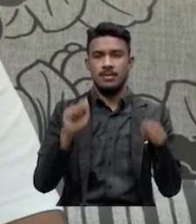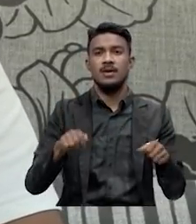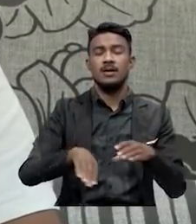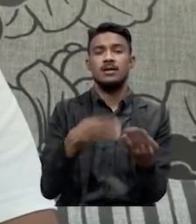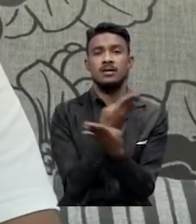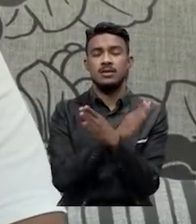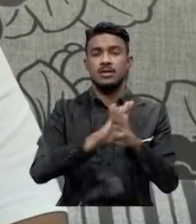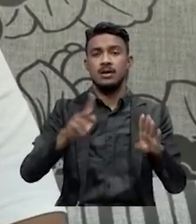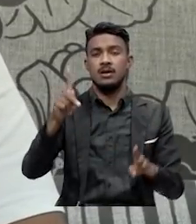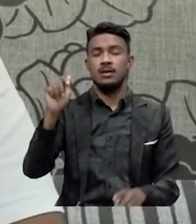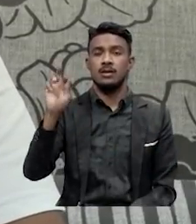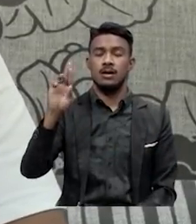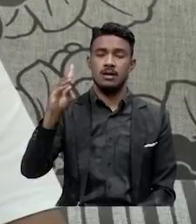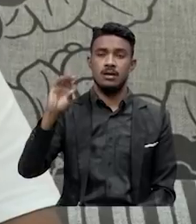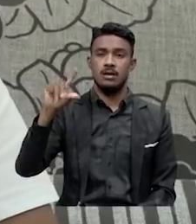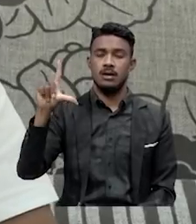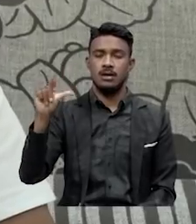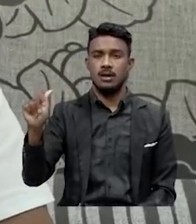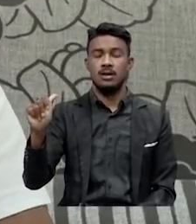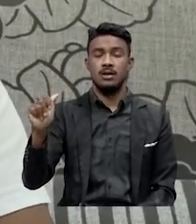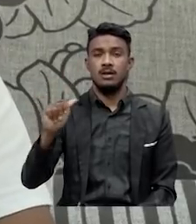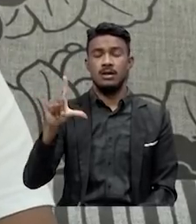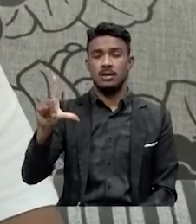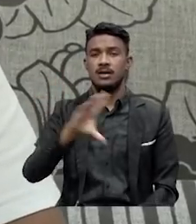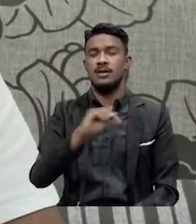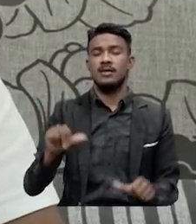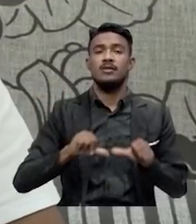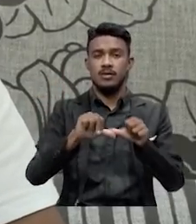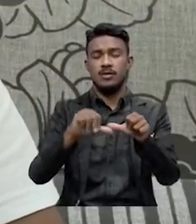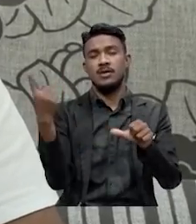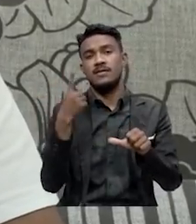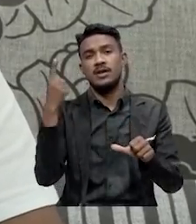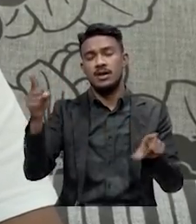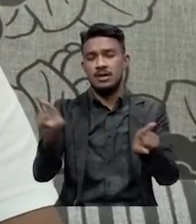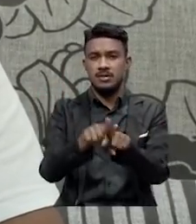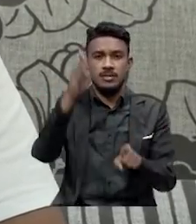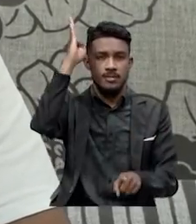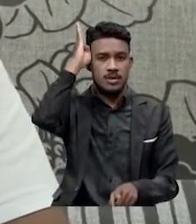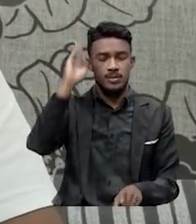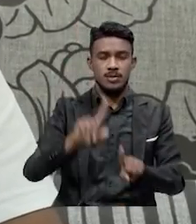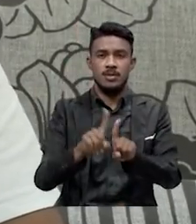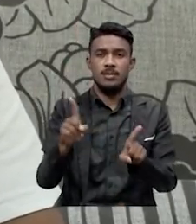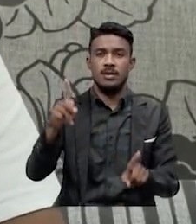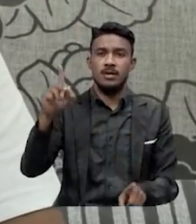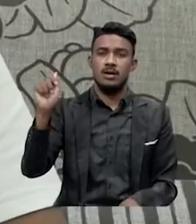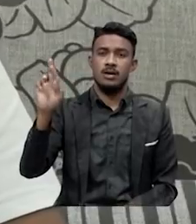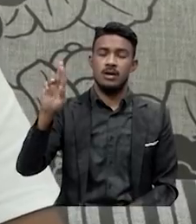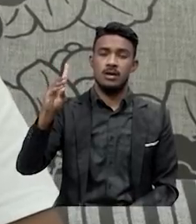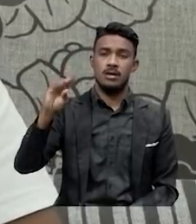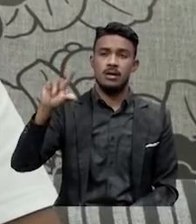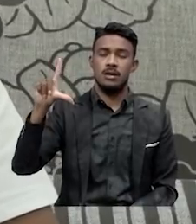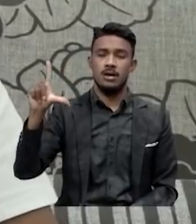ini kardial mus se lau nafati hotu iran ni san buat tidak ia bispo ni. Bebe kardial ni se buat